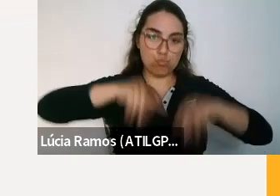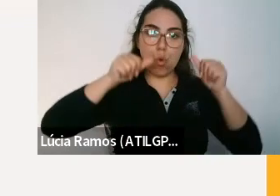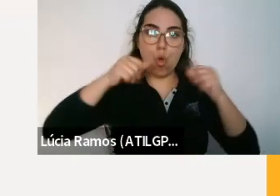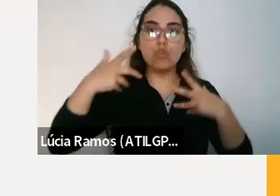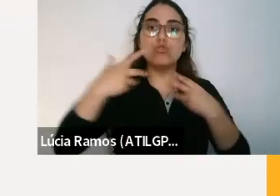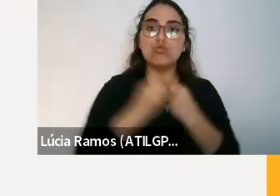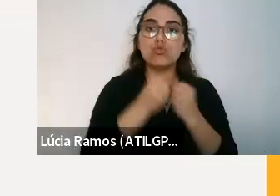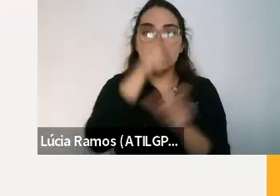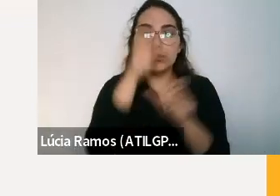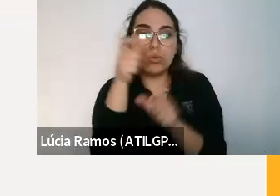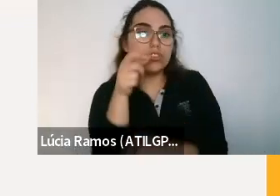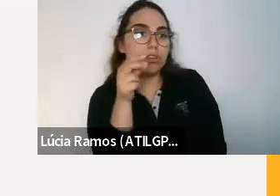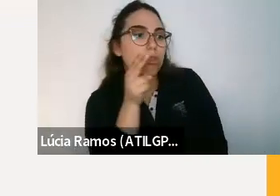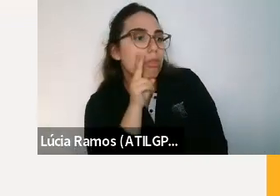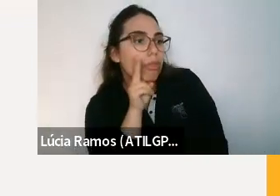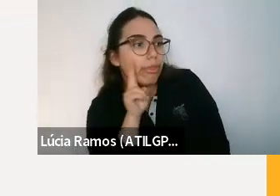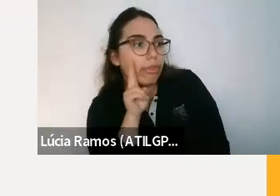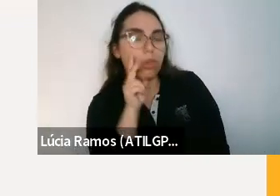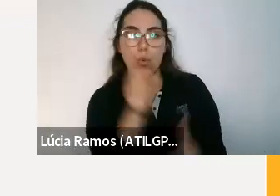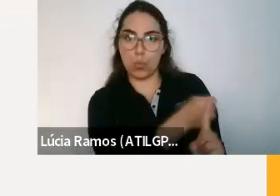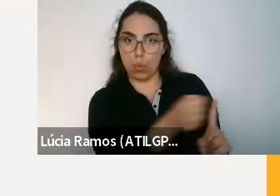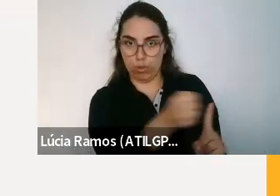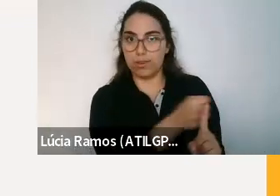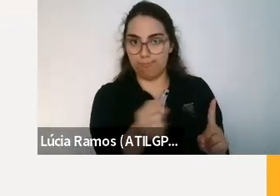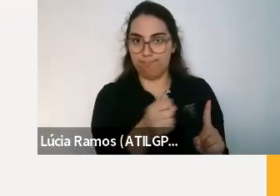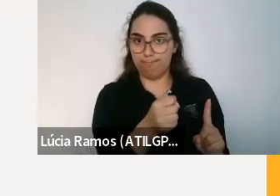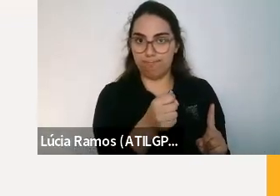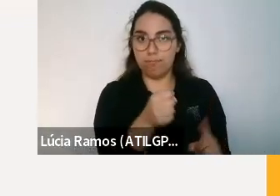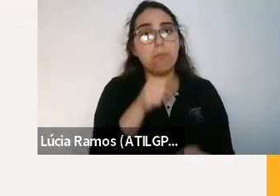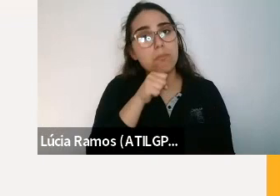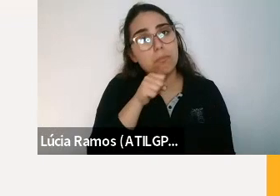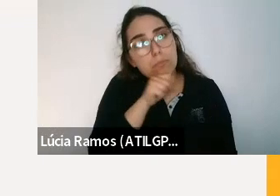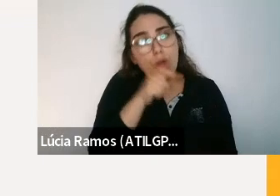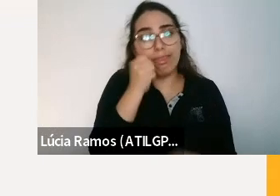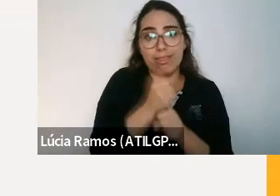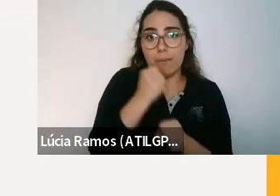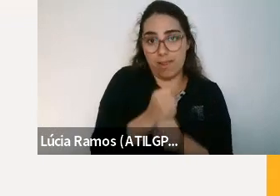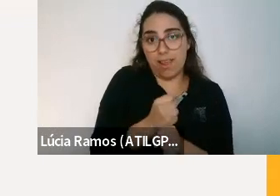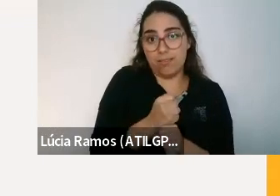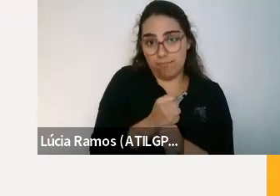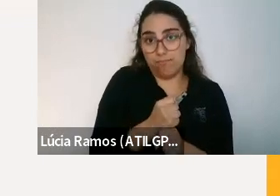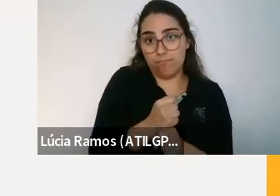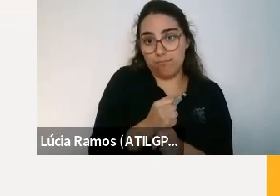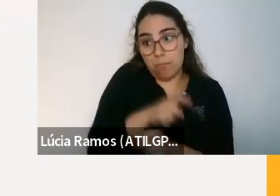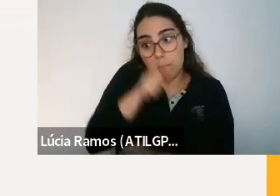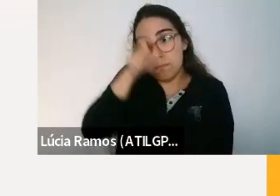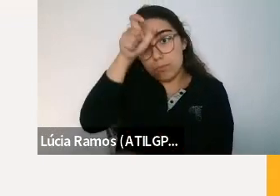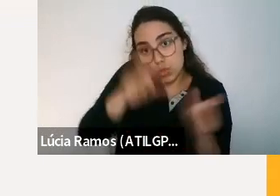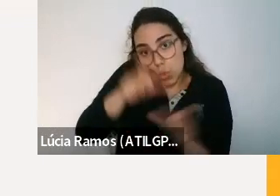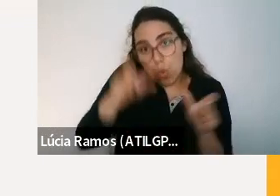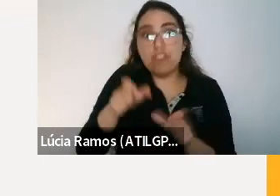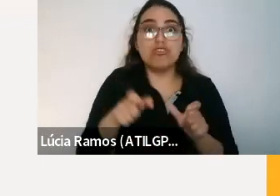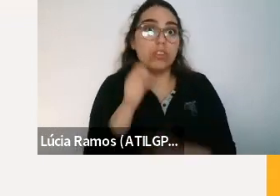porque poderão ser bem trabalhados, poderão também ter uma mais-valia,